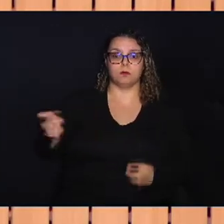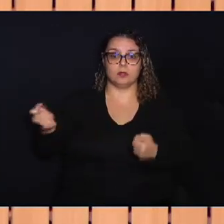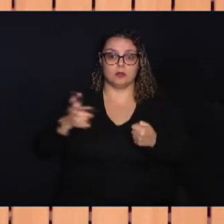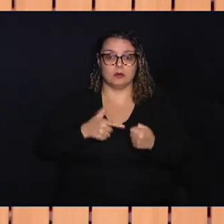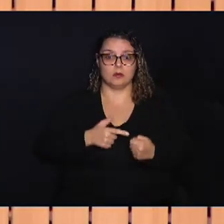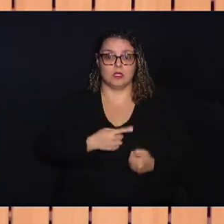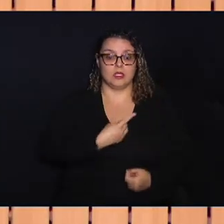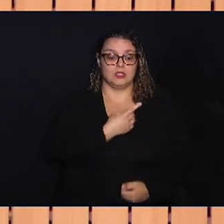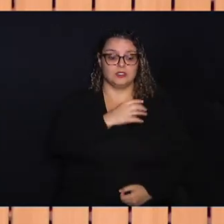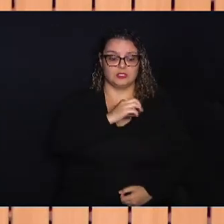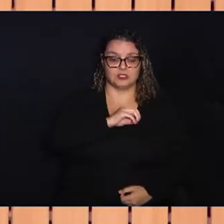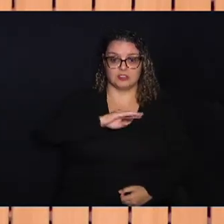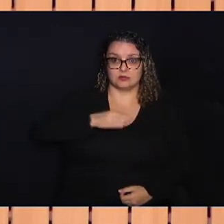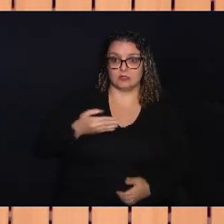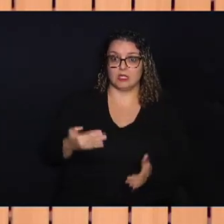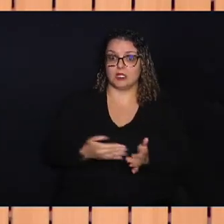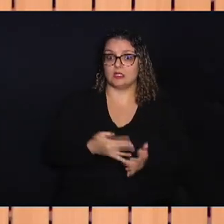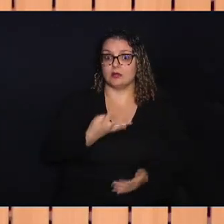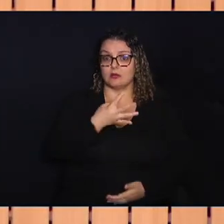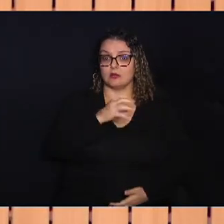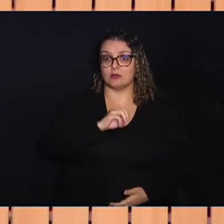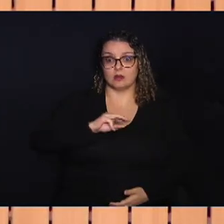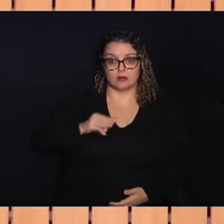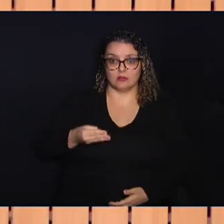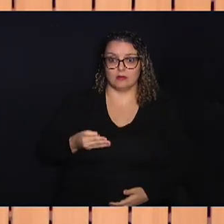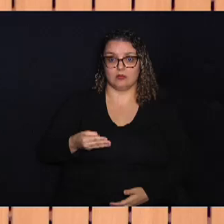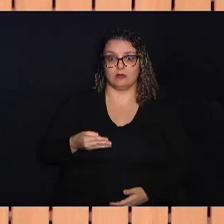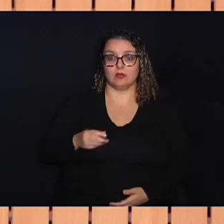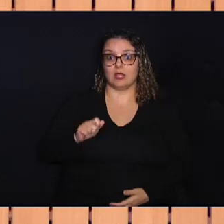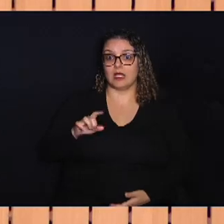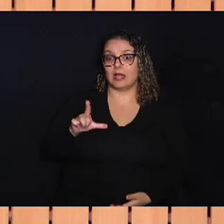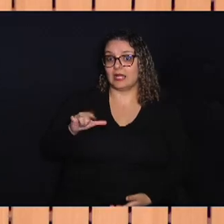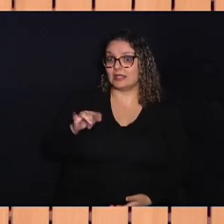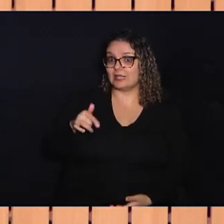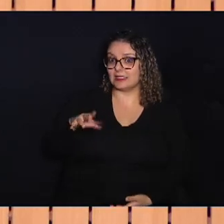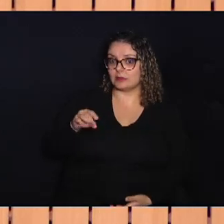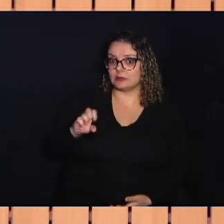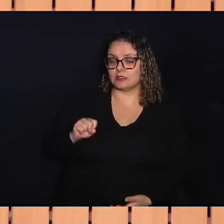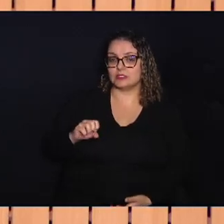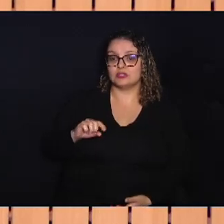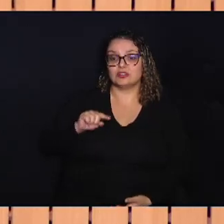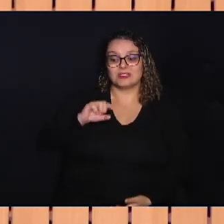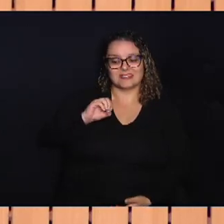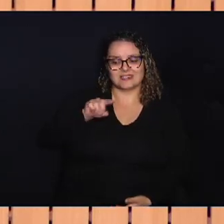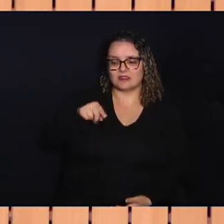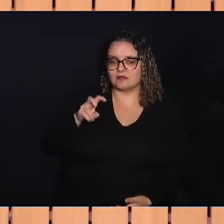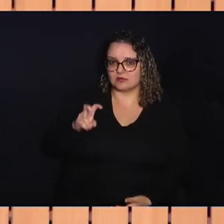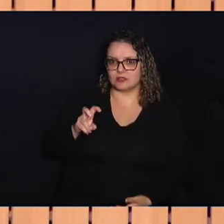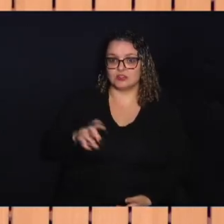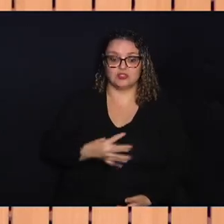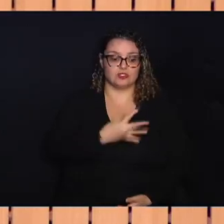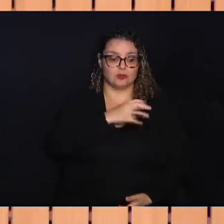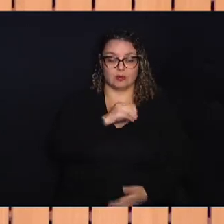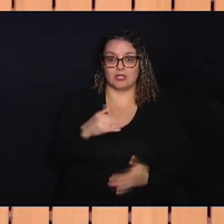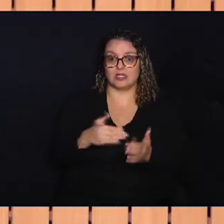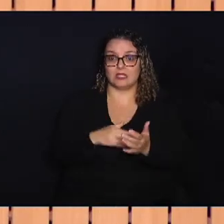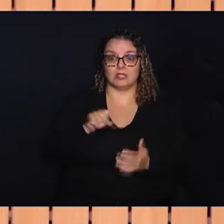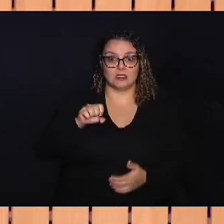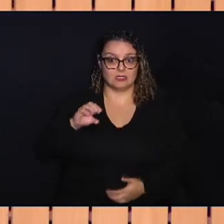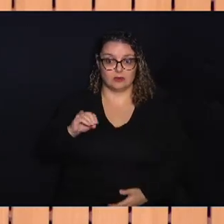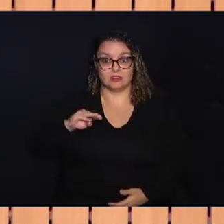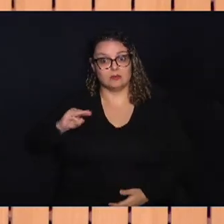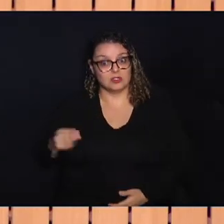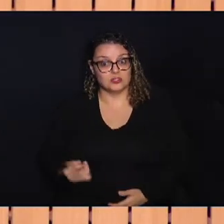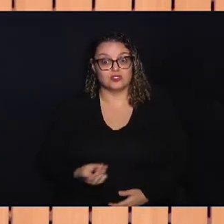10 milhões a 40 milhões tivessem uma alíquota de 0,5%. De 40 milhões a 80 milhões, de